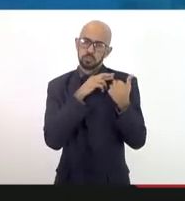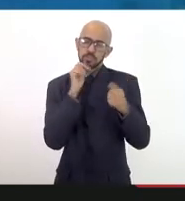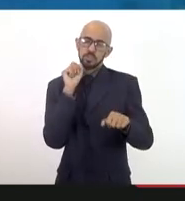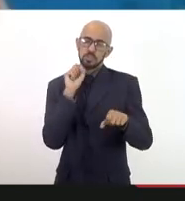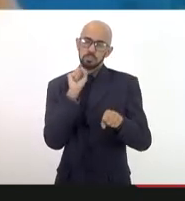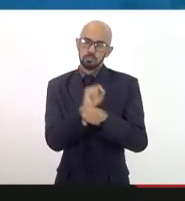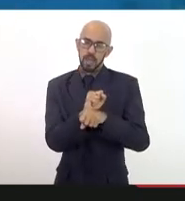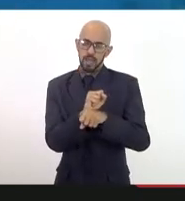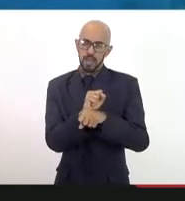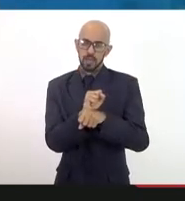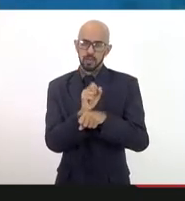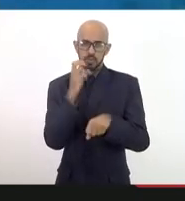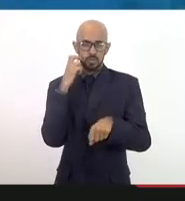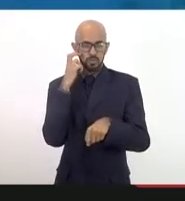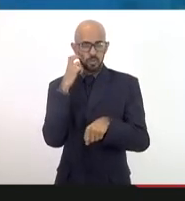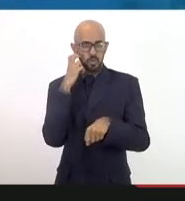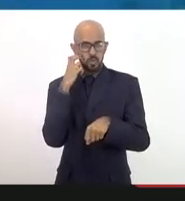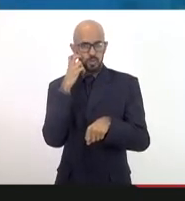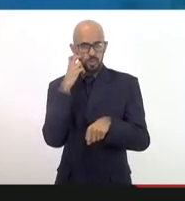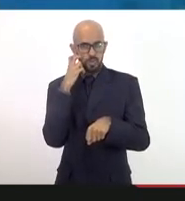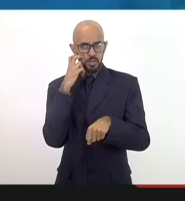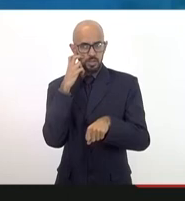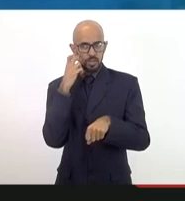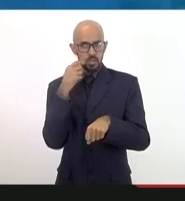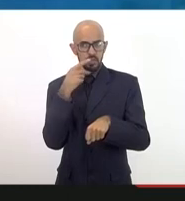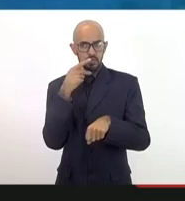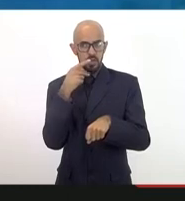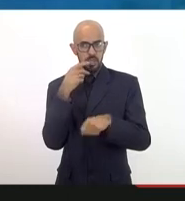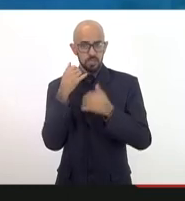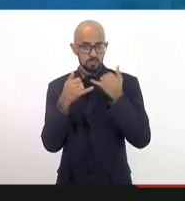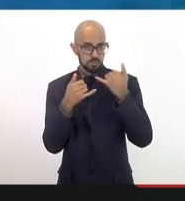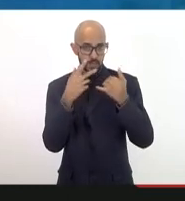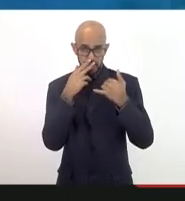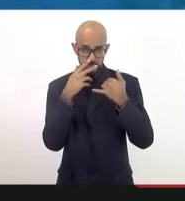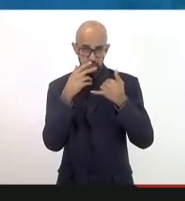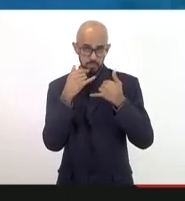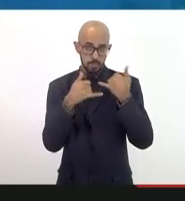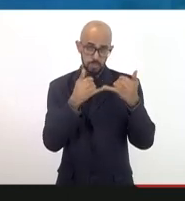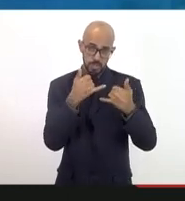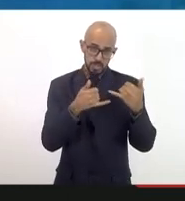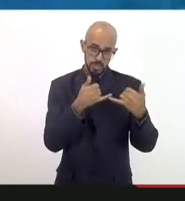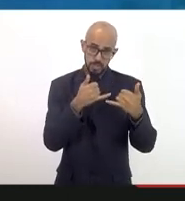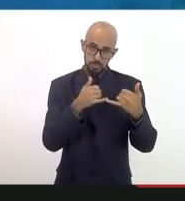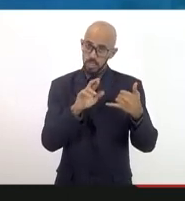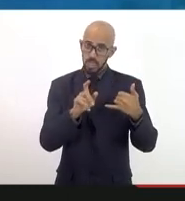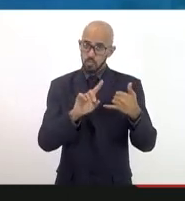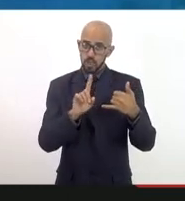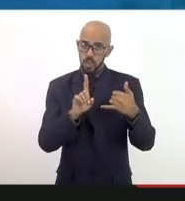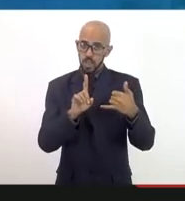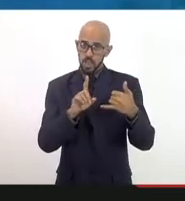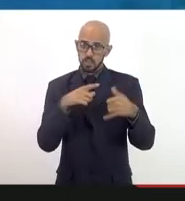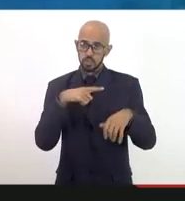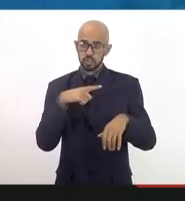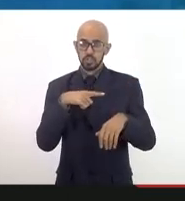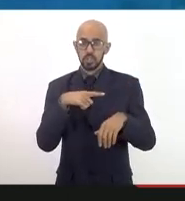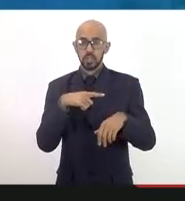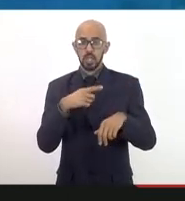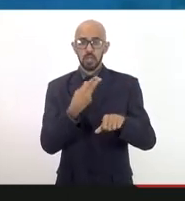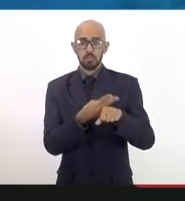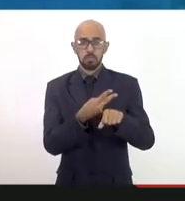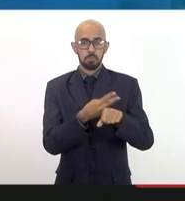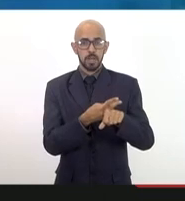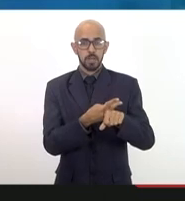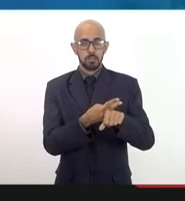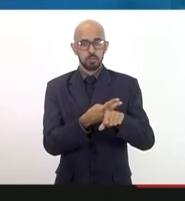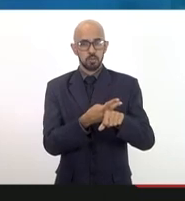vergonhoso. Nós, como eu brinquei, assunto que não tem brincadeira, mas nós estamos com a medalha de prata ao contrário aqui no Rio de Janeiro